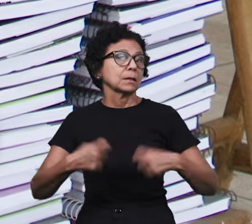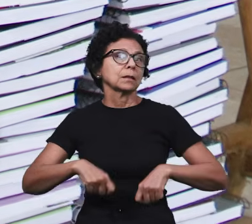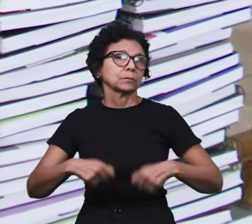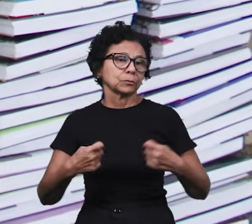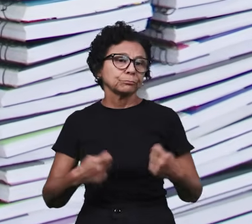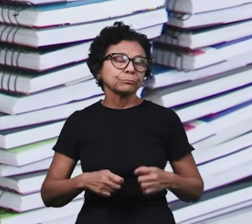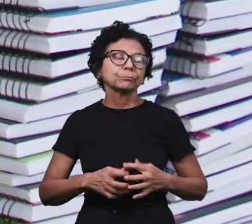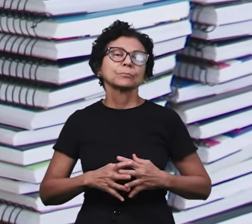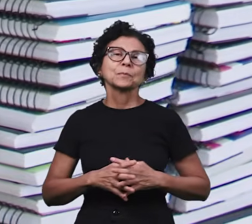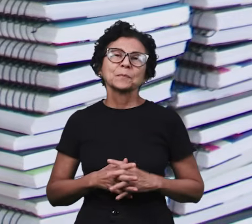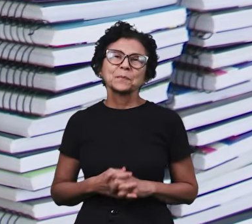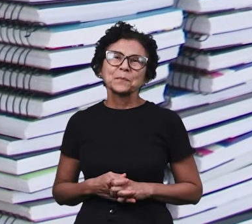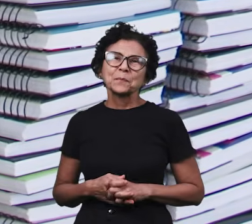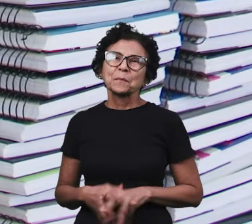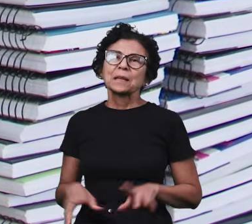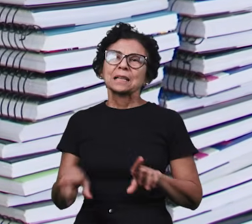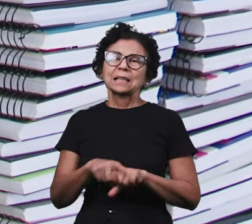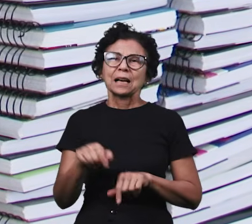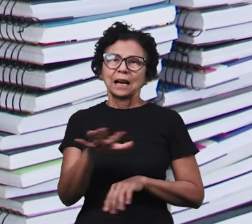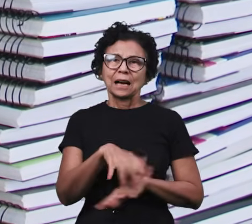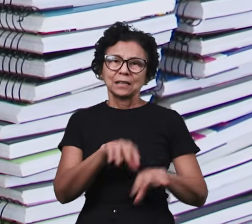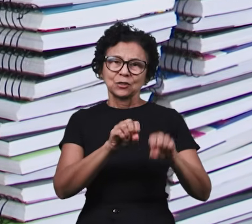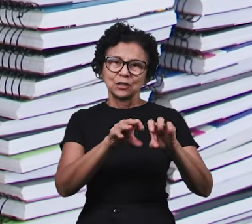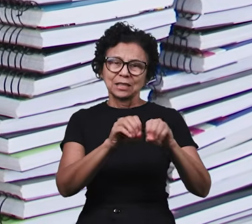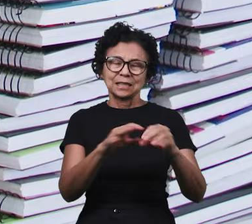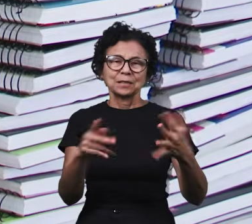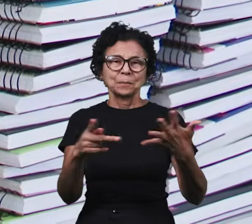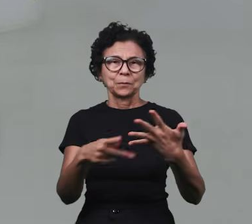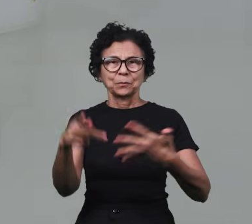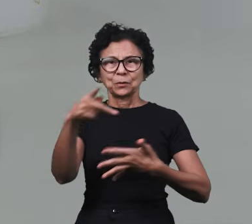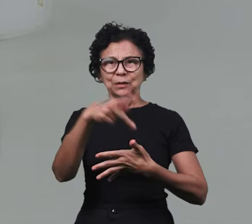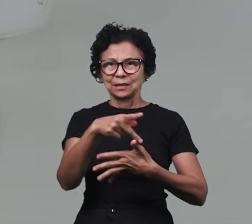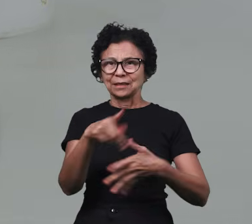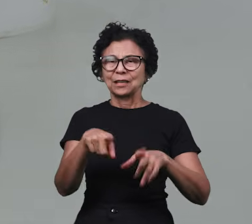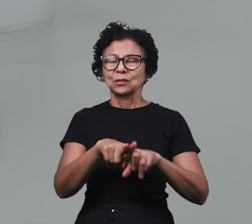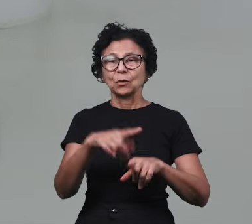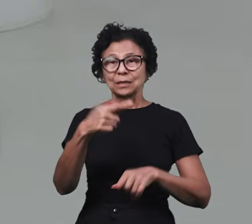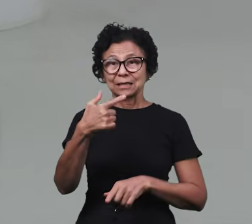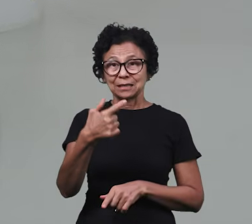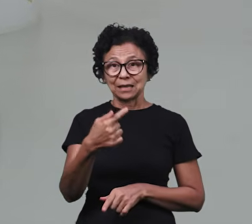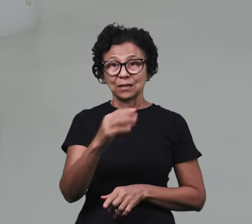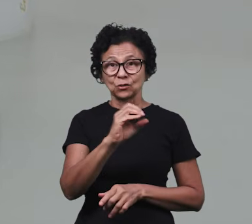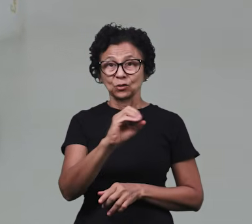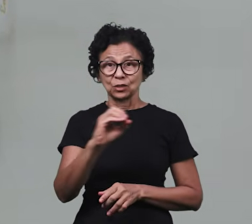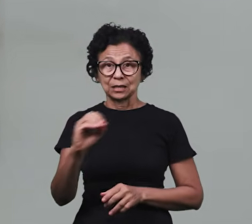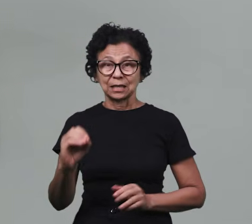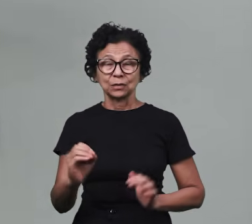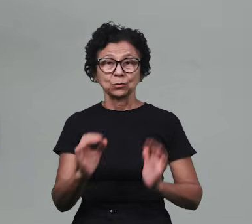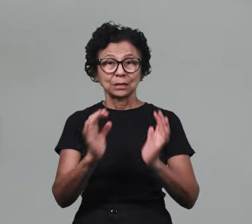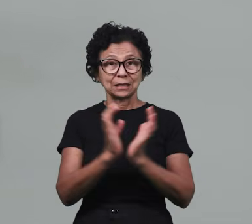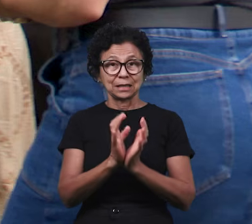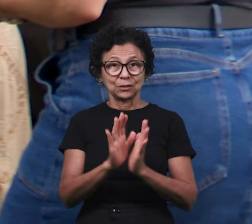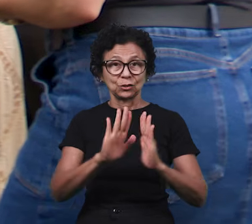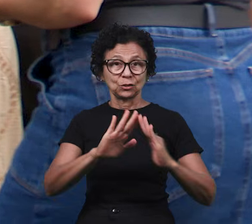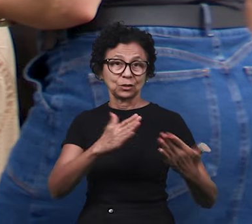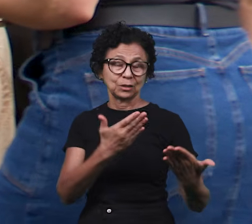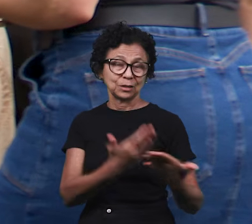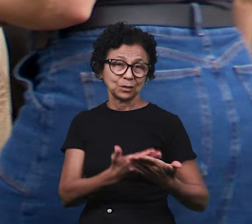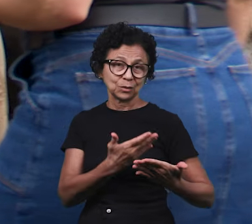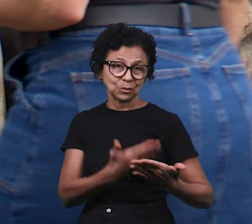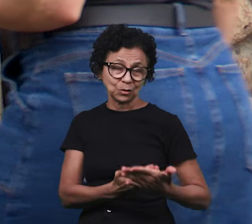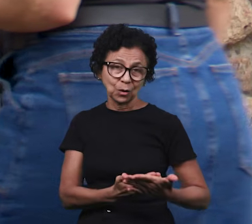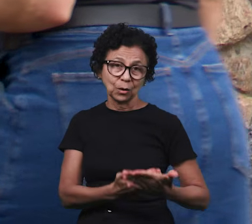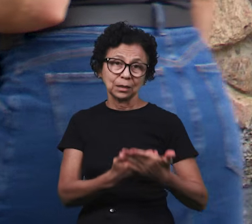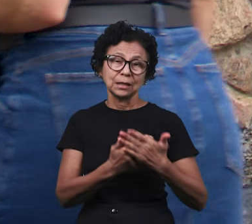A educação também foi prioridade. Foram distribuídos 700 kits escolares. Além deste suporte